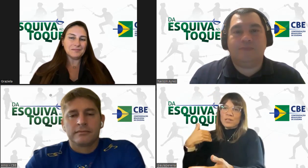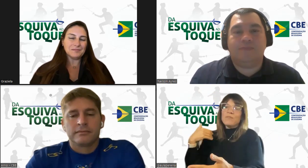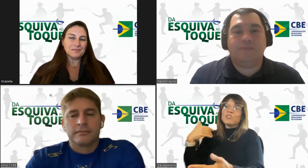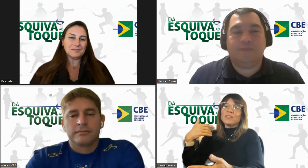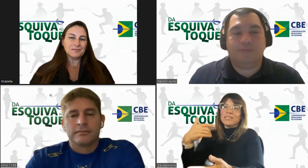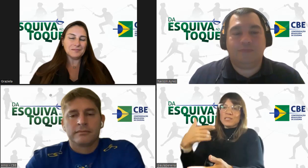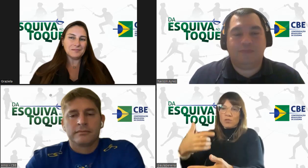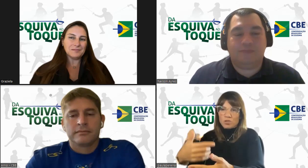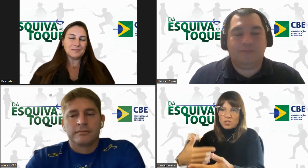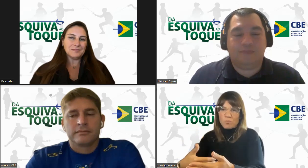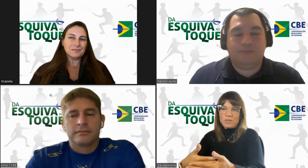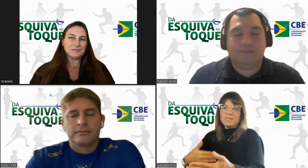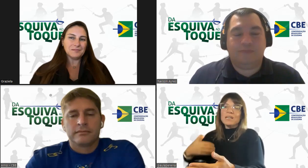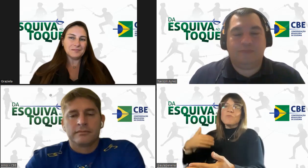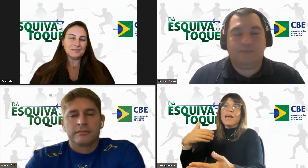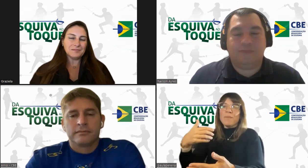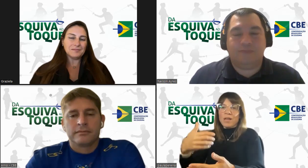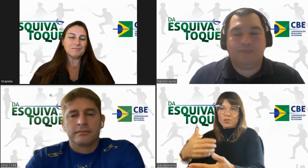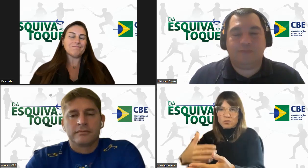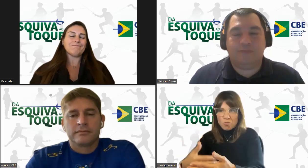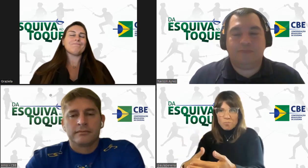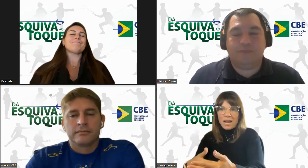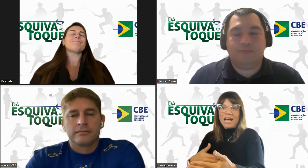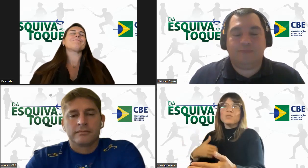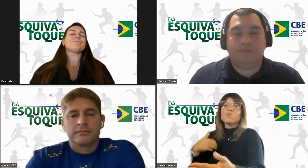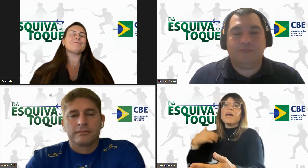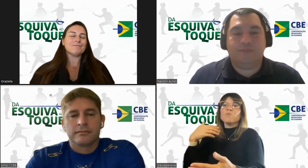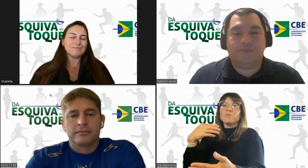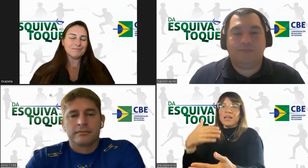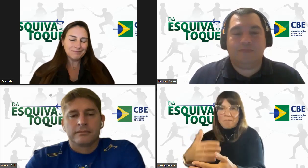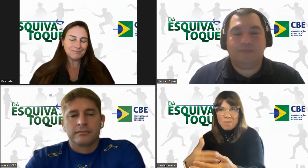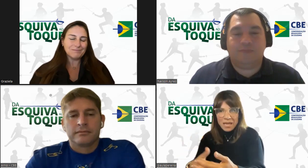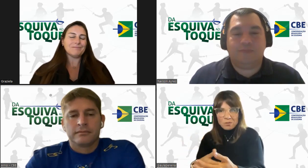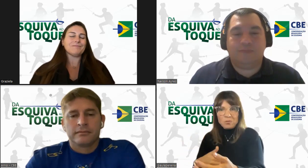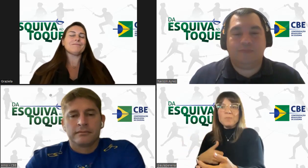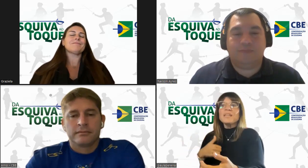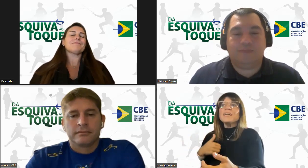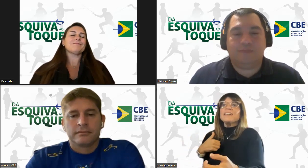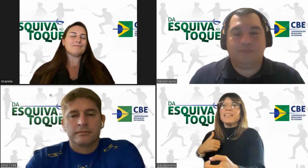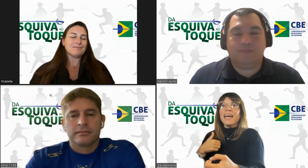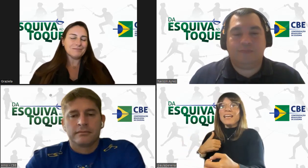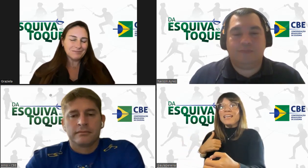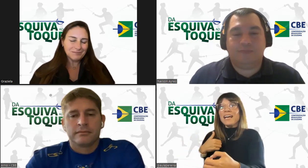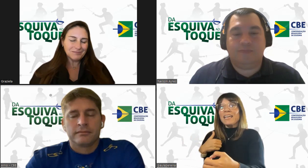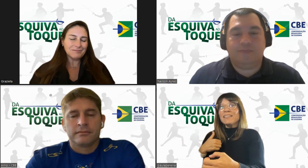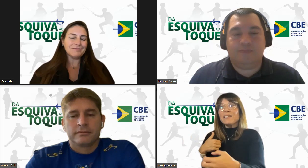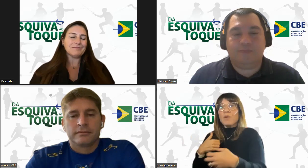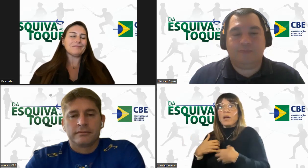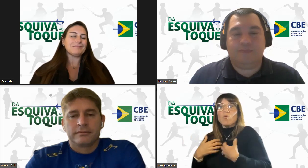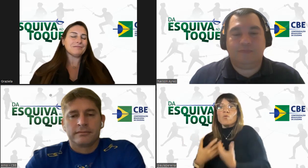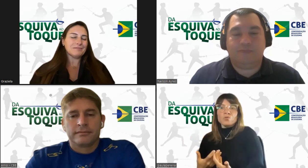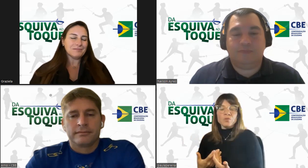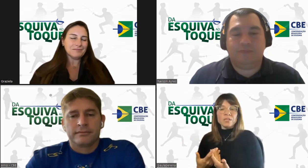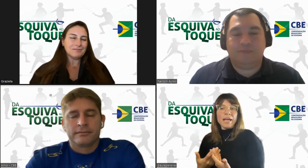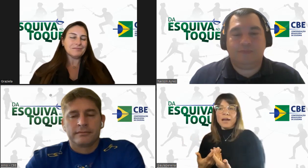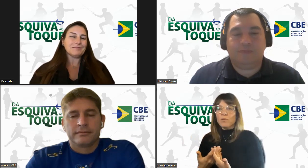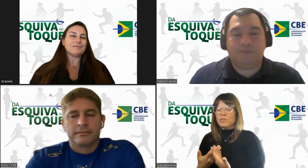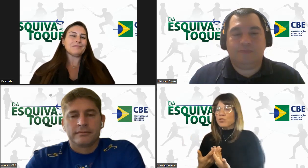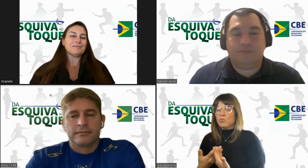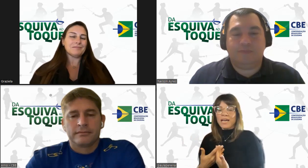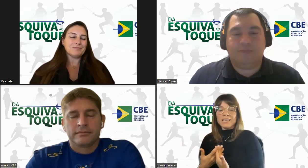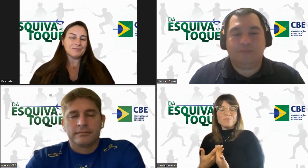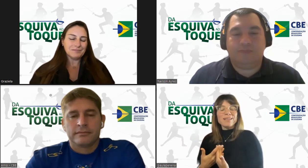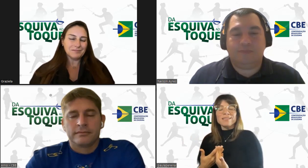todas as coisas assim não adianta ser só no dia da competição é a média de longo prazo é um treinamento né E aí são recursos